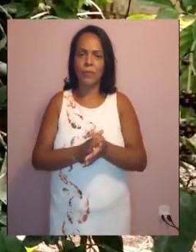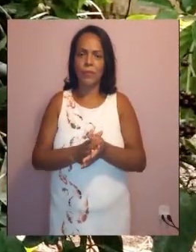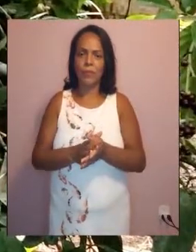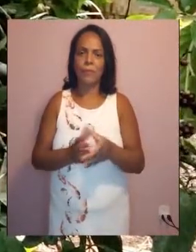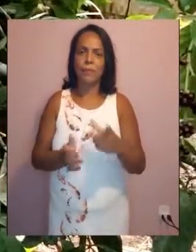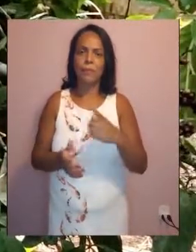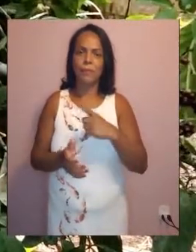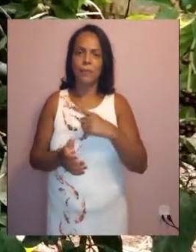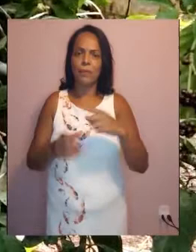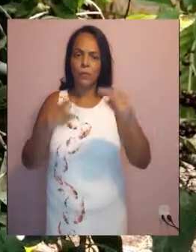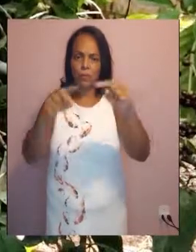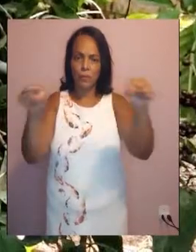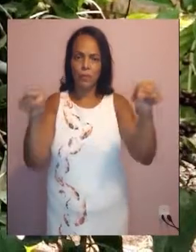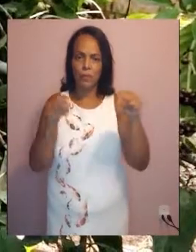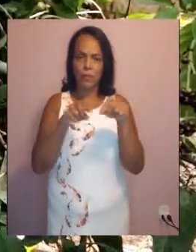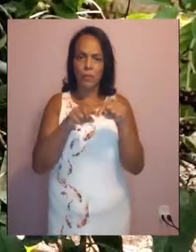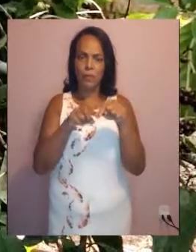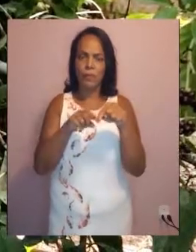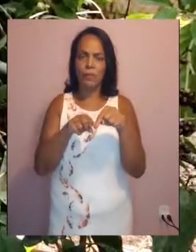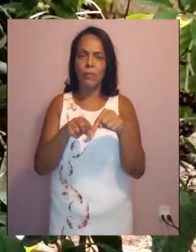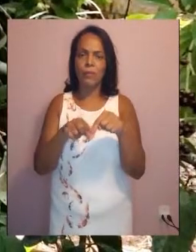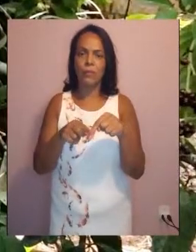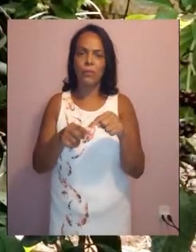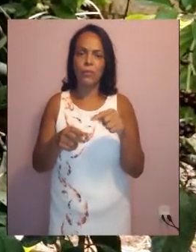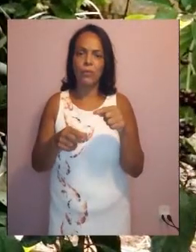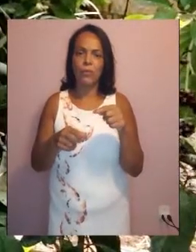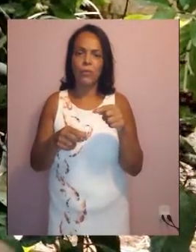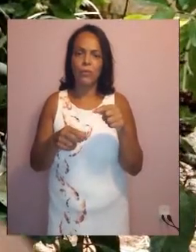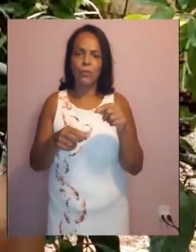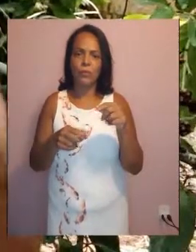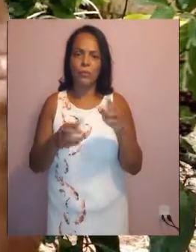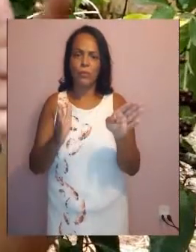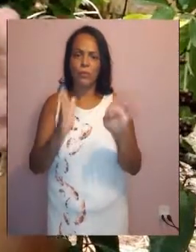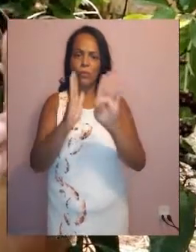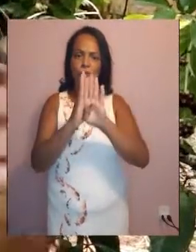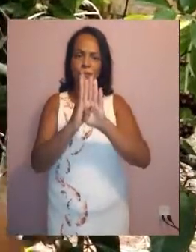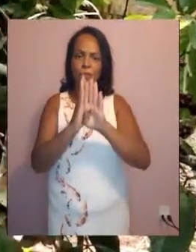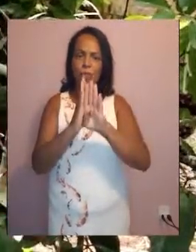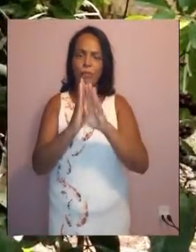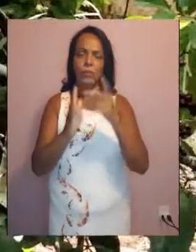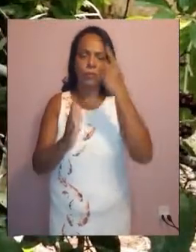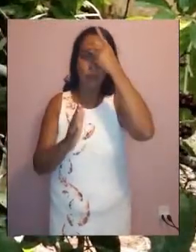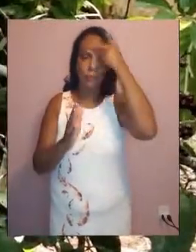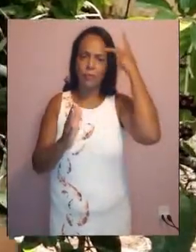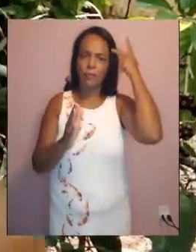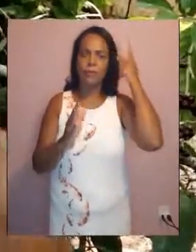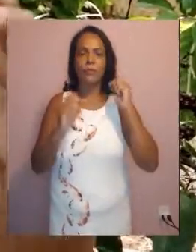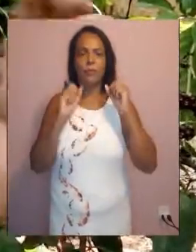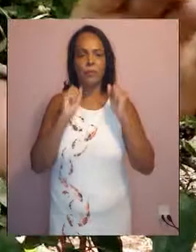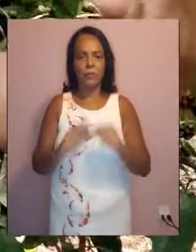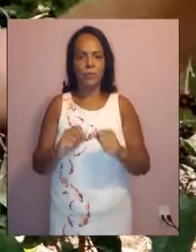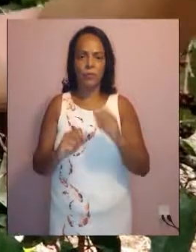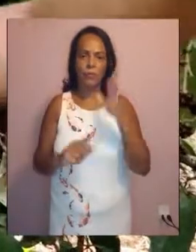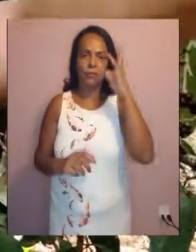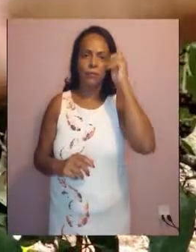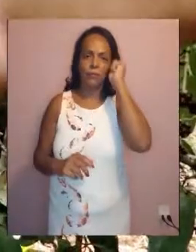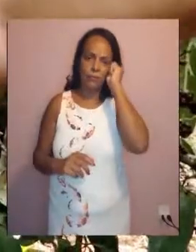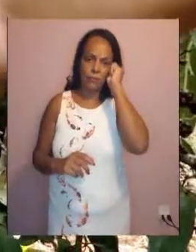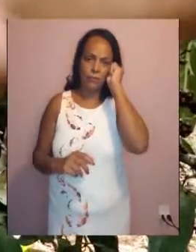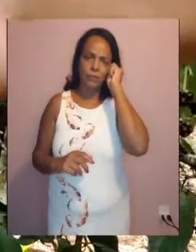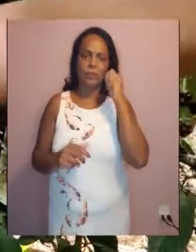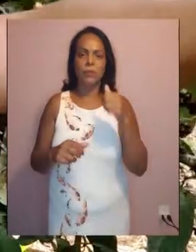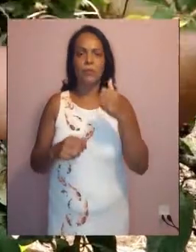então dormir. E daí que cada qual ficou num compartimento. Ficou o mestre